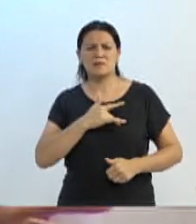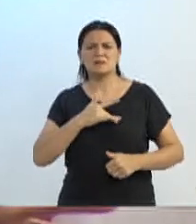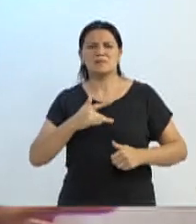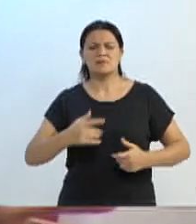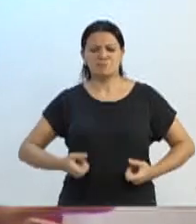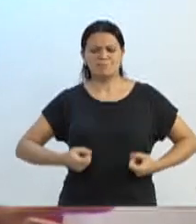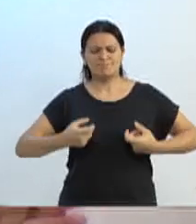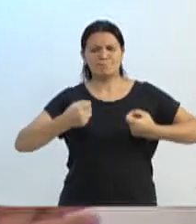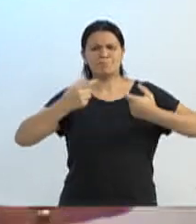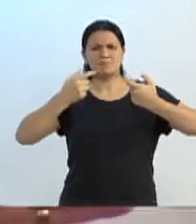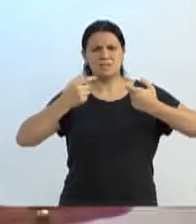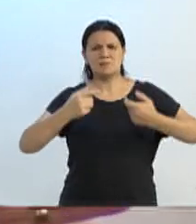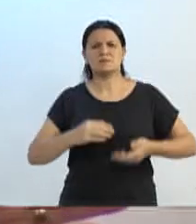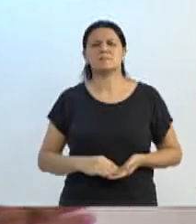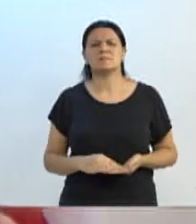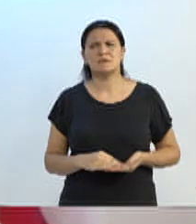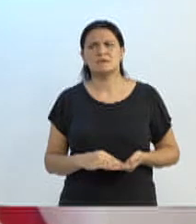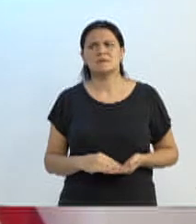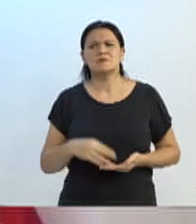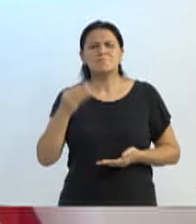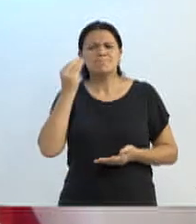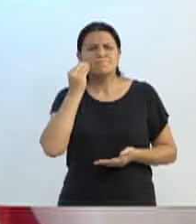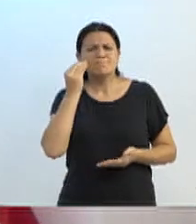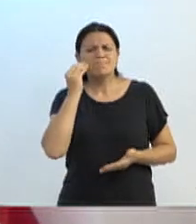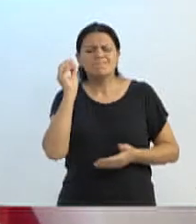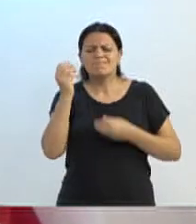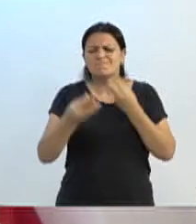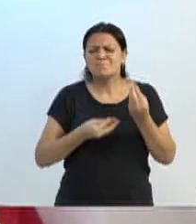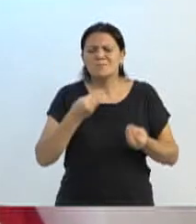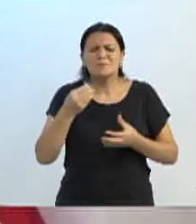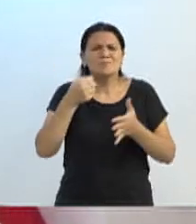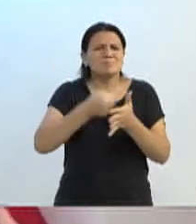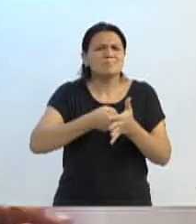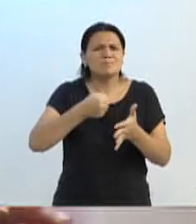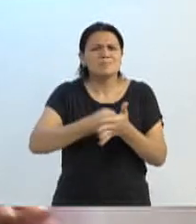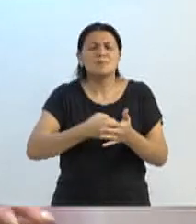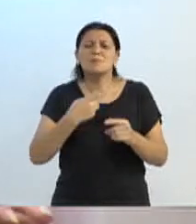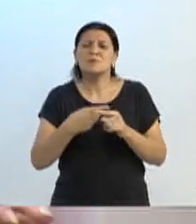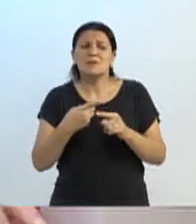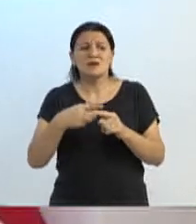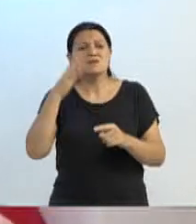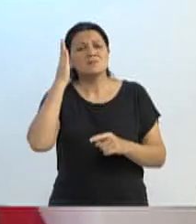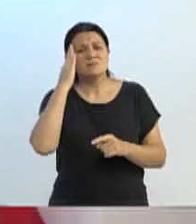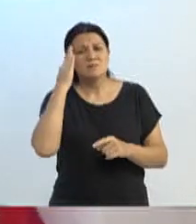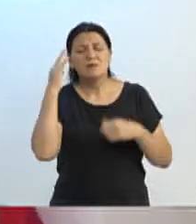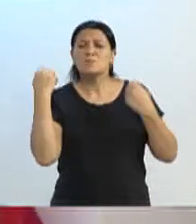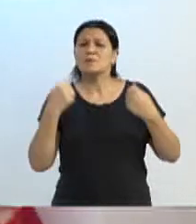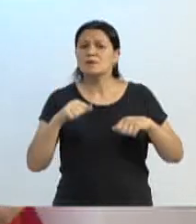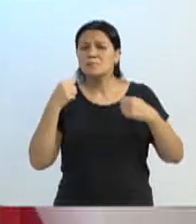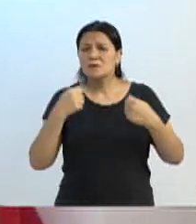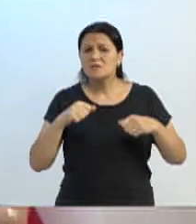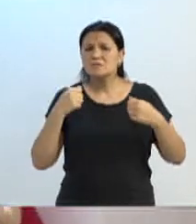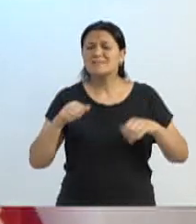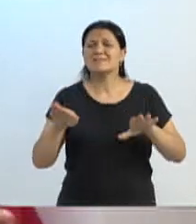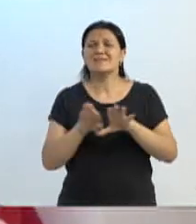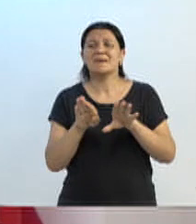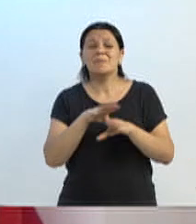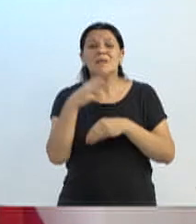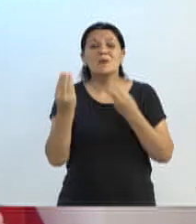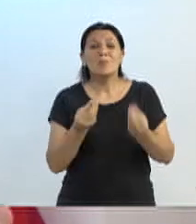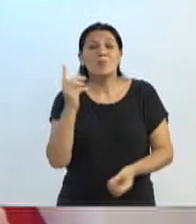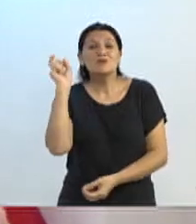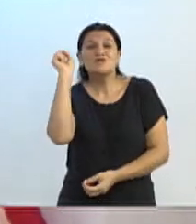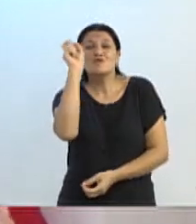num bom sentido, brigar por eles. A gente sabe quais são as grandes necessidades e dificuldades que esses pacientes